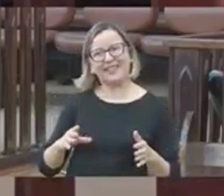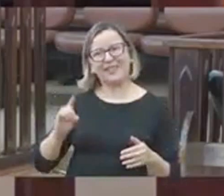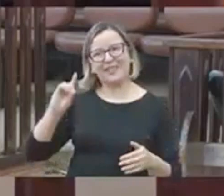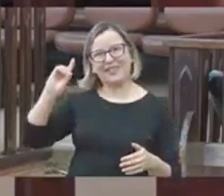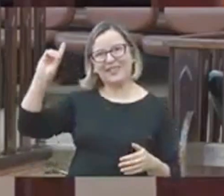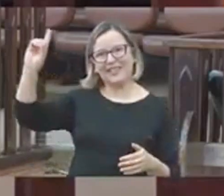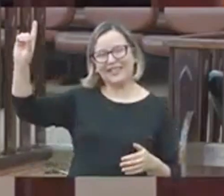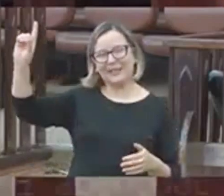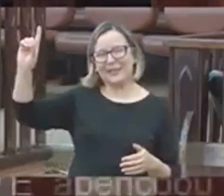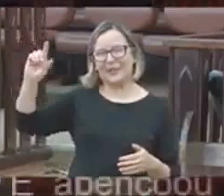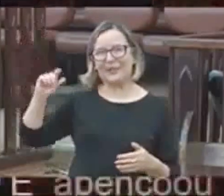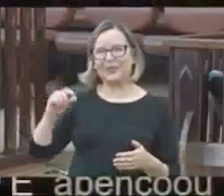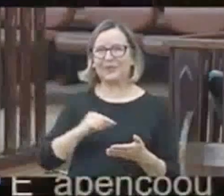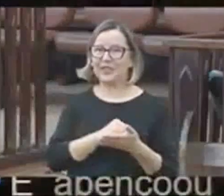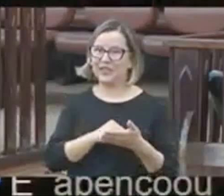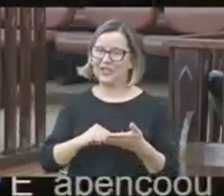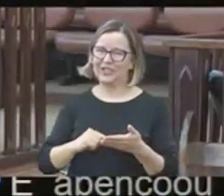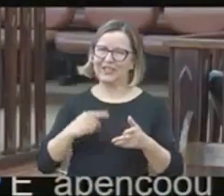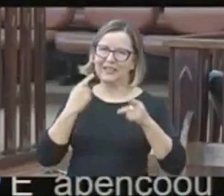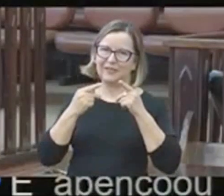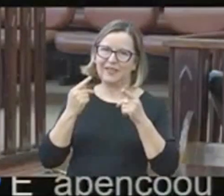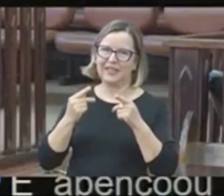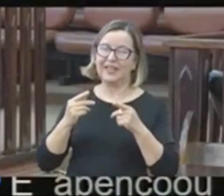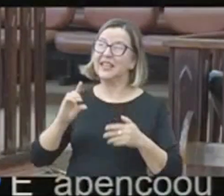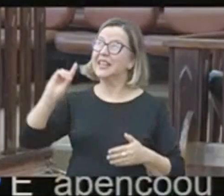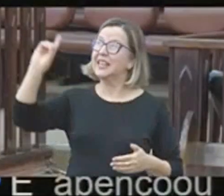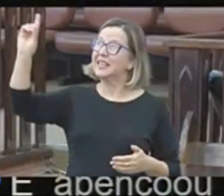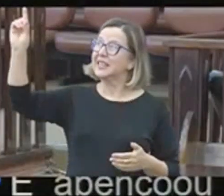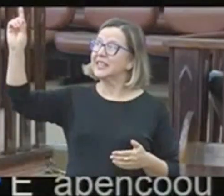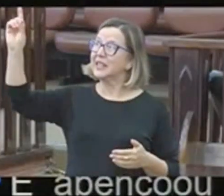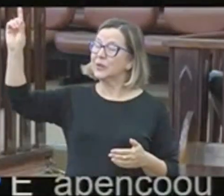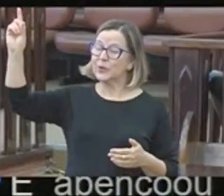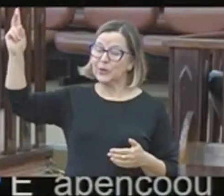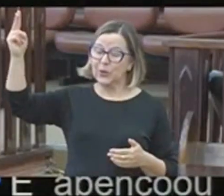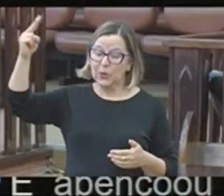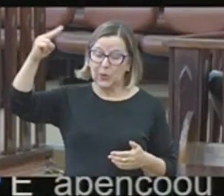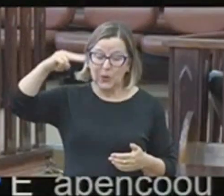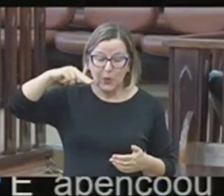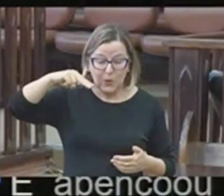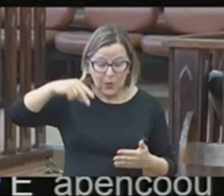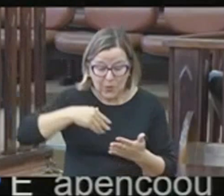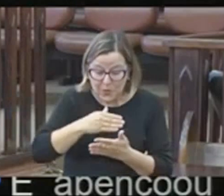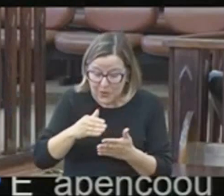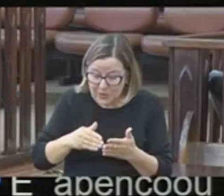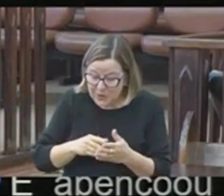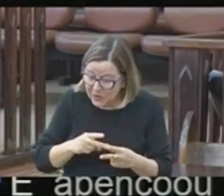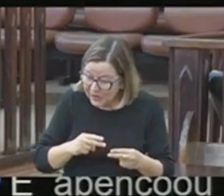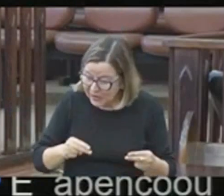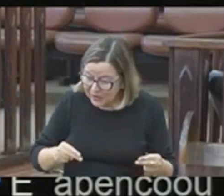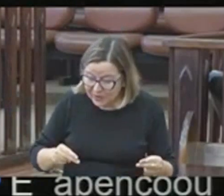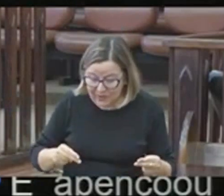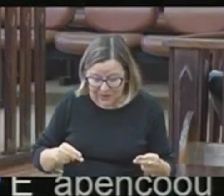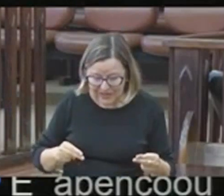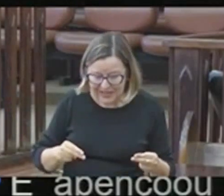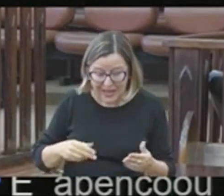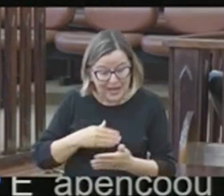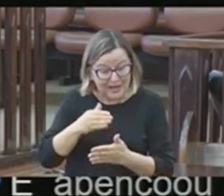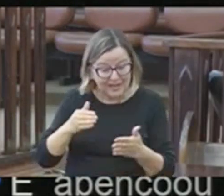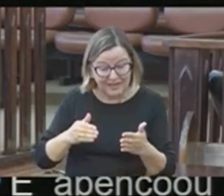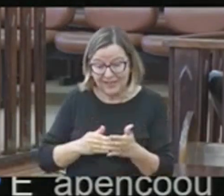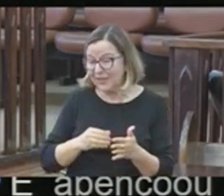diz: "Deus olhou para todas as coisas que havia feito. Tudo era